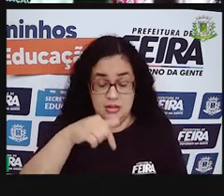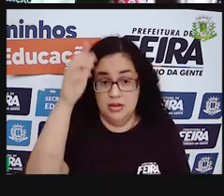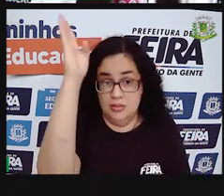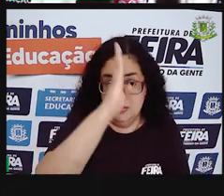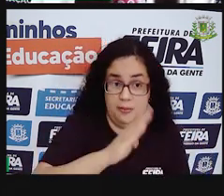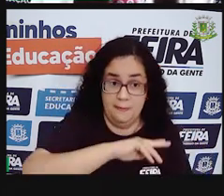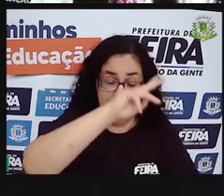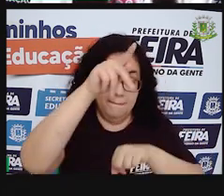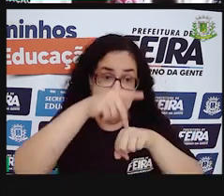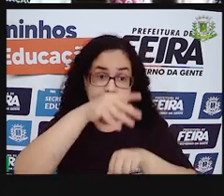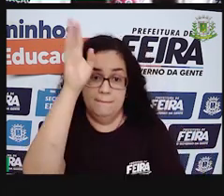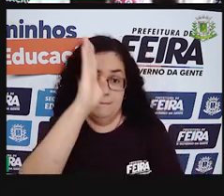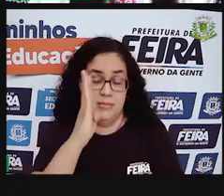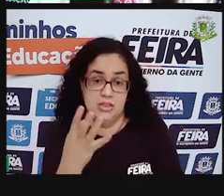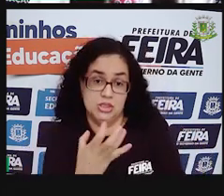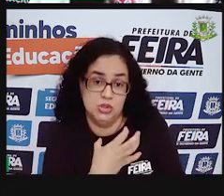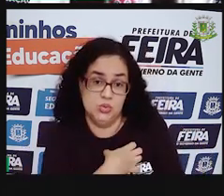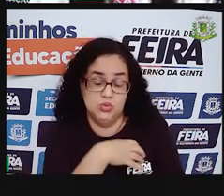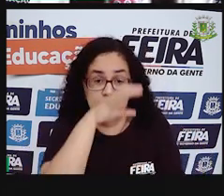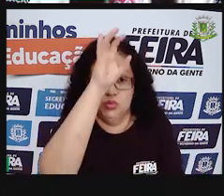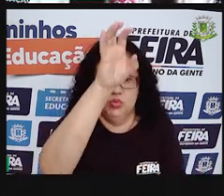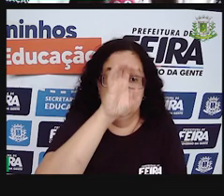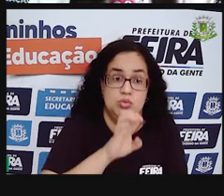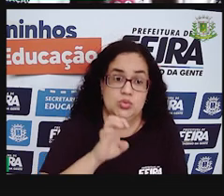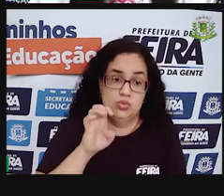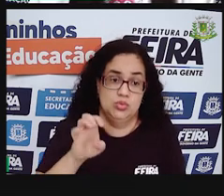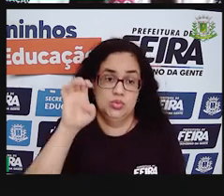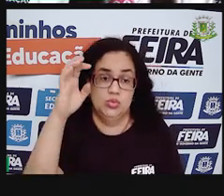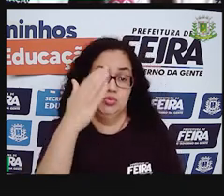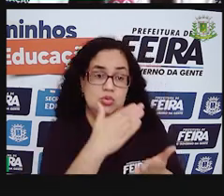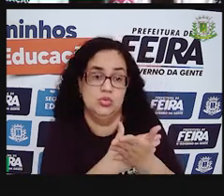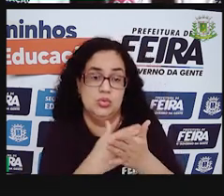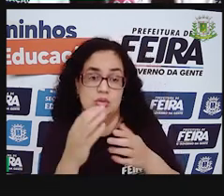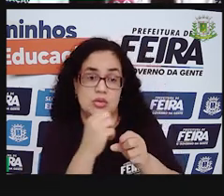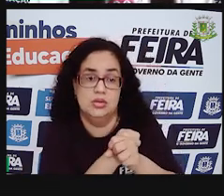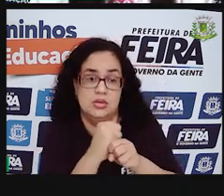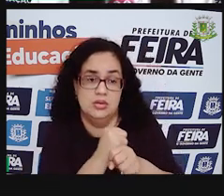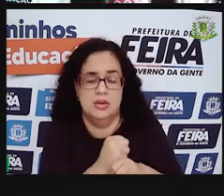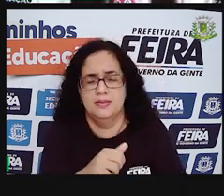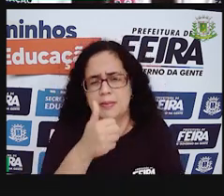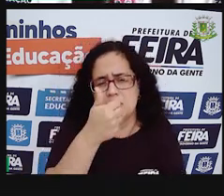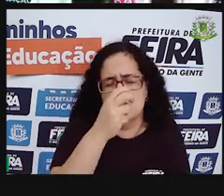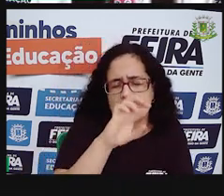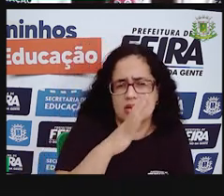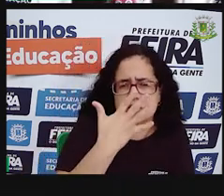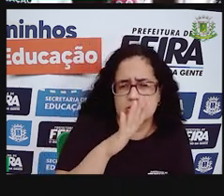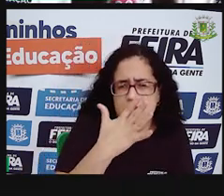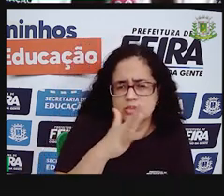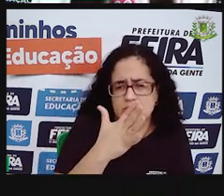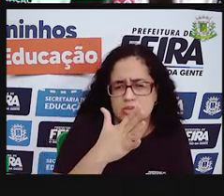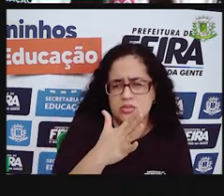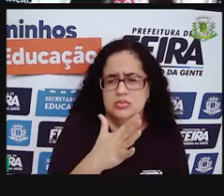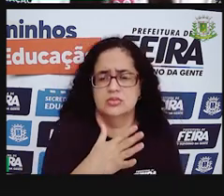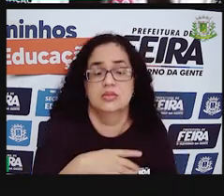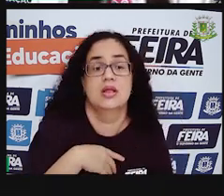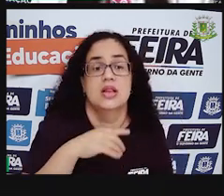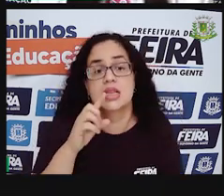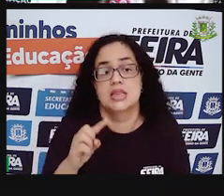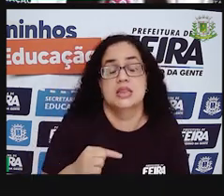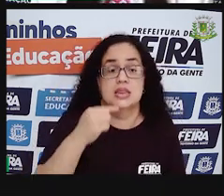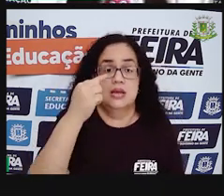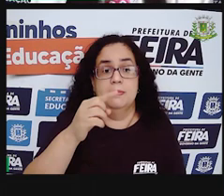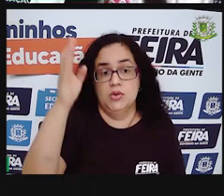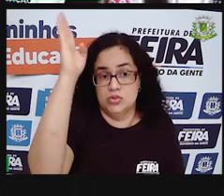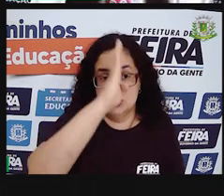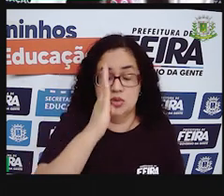país e ao nosso estado, foi lá no início, 1500 e alguma coisa, né? Então, logo depois que o